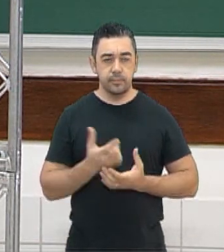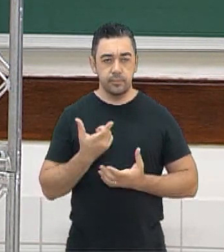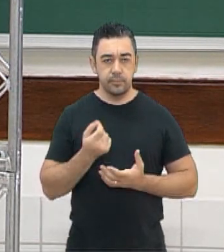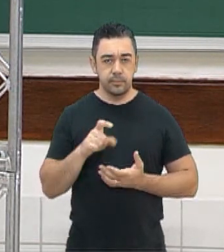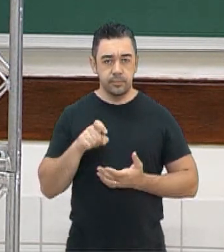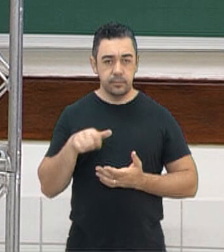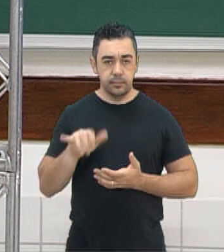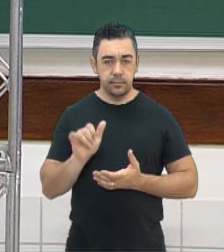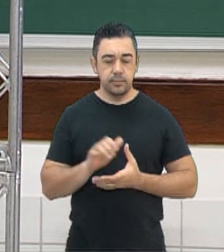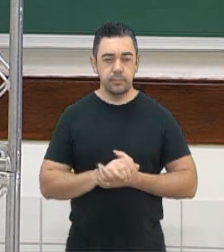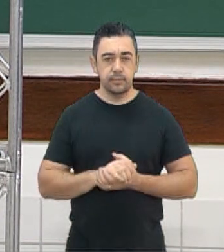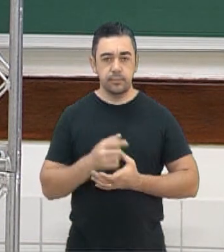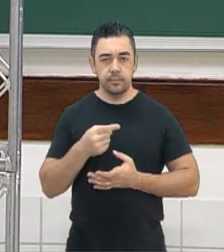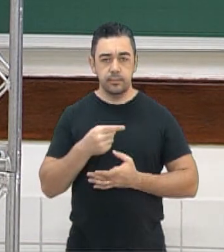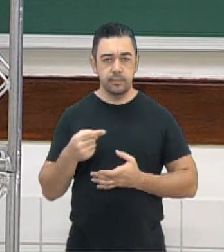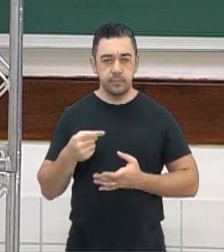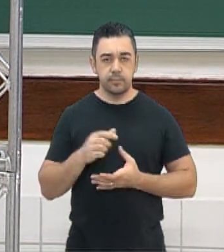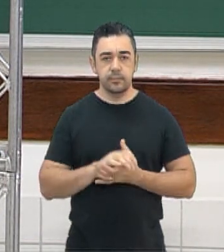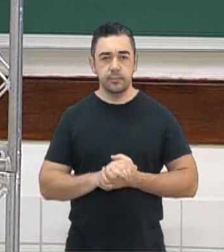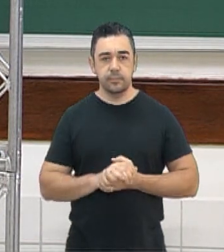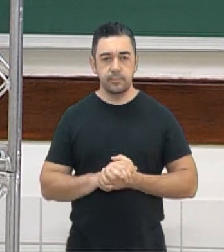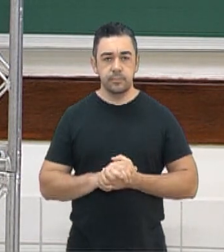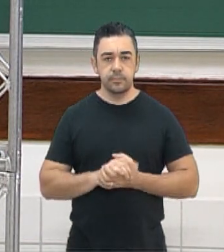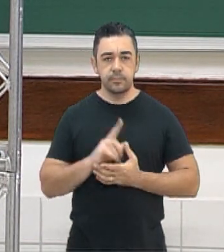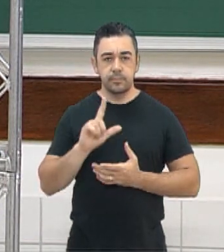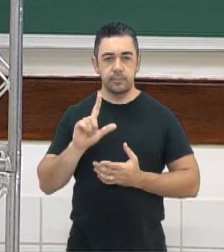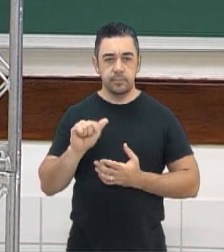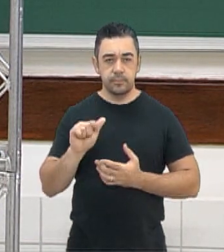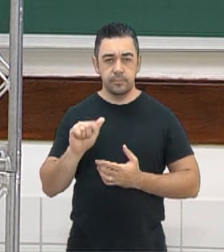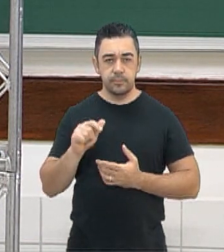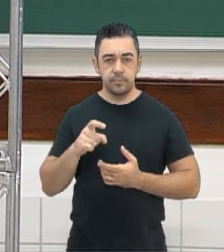20xy menos